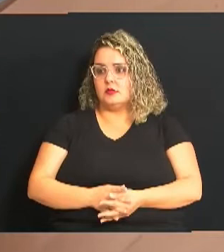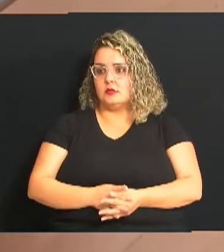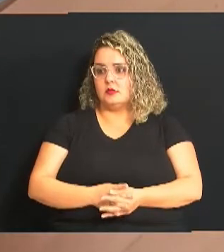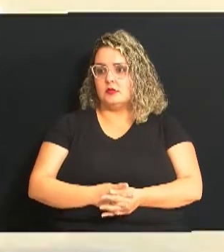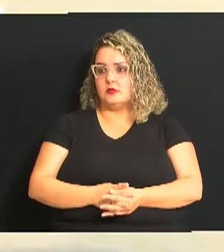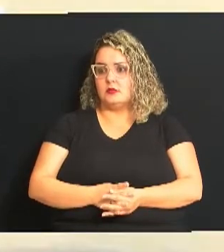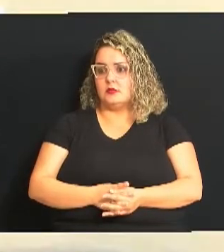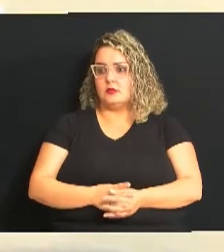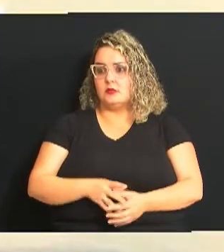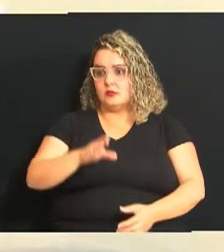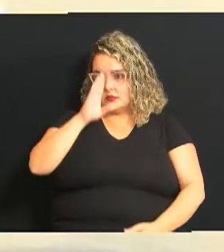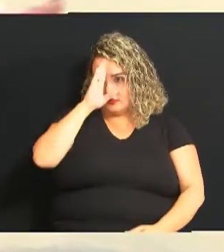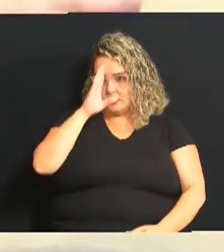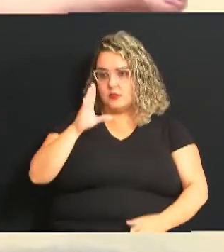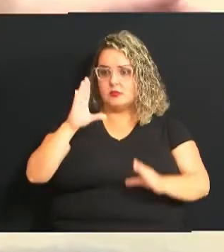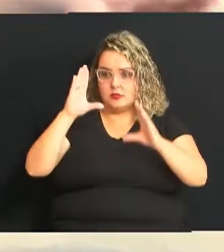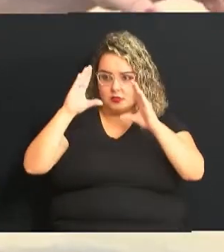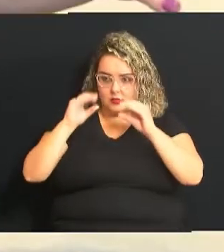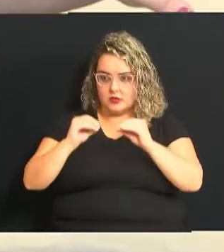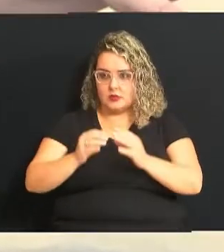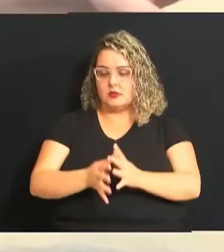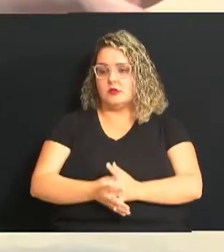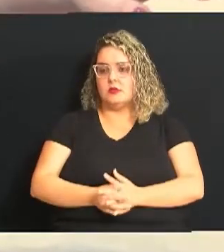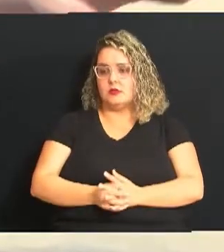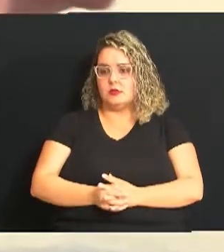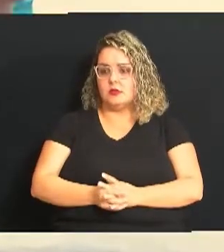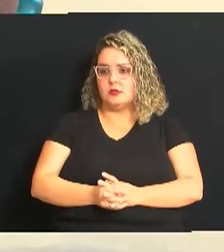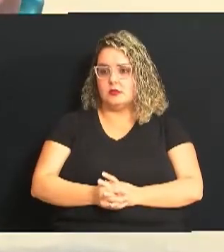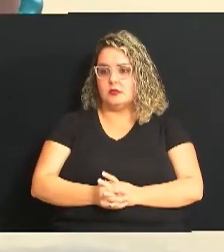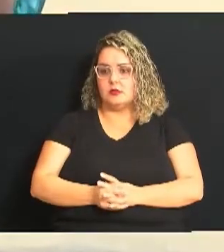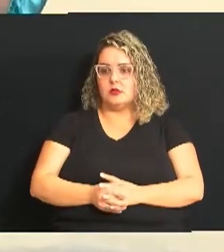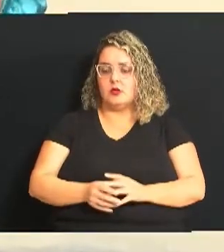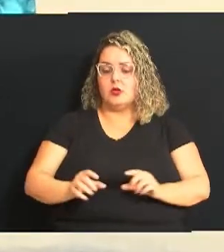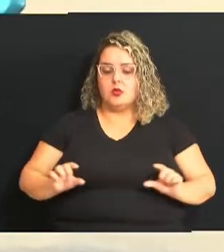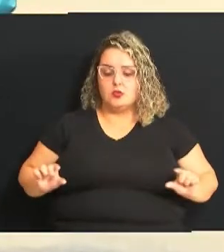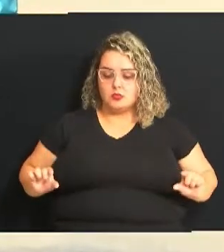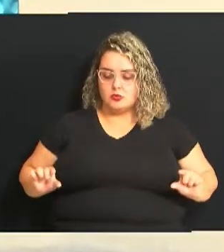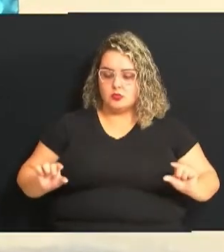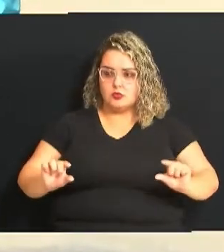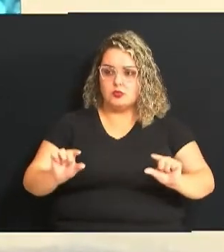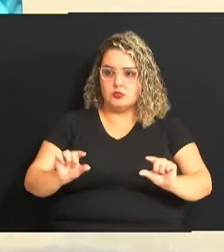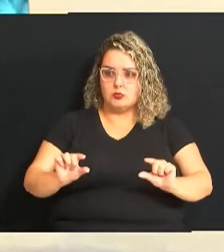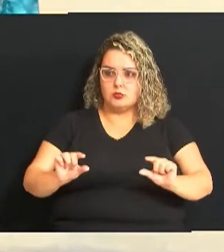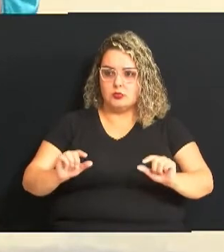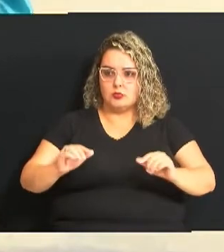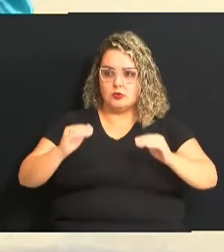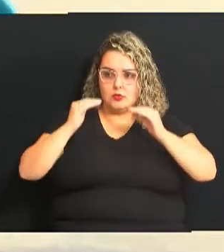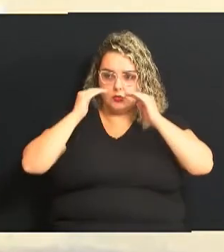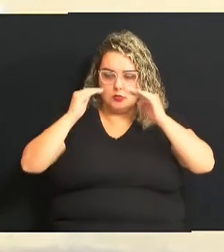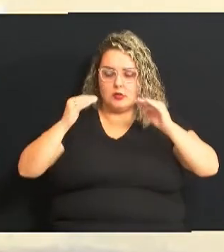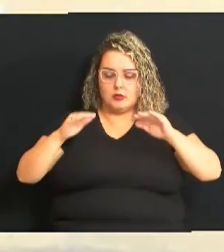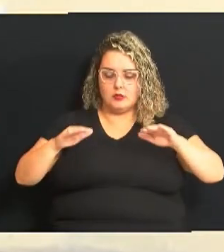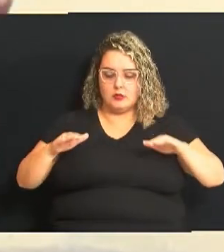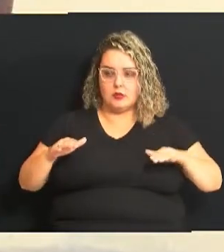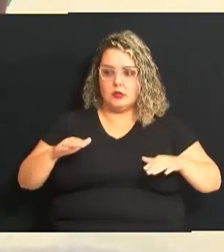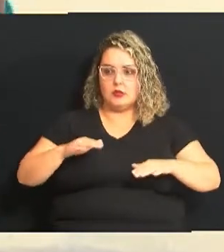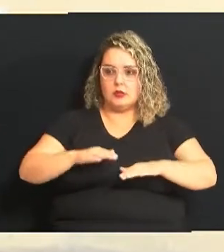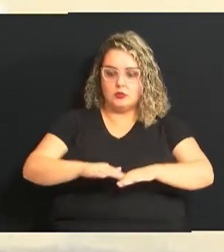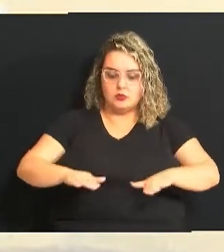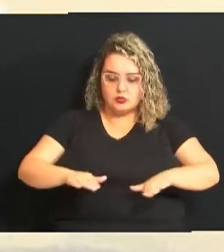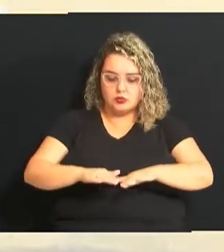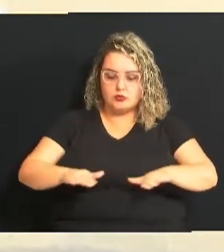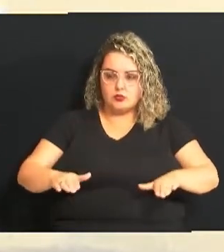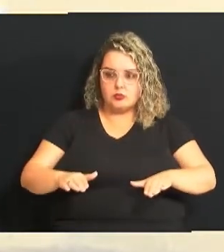então, principalmente à noite, luzinhas que ficam não à altura do olho e à altura